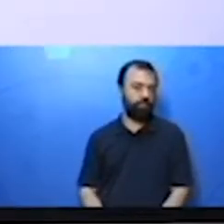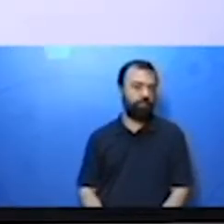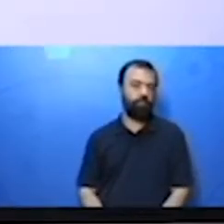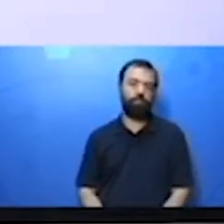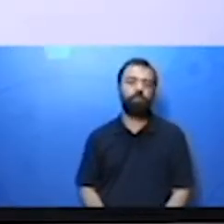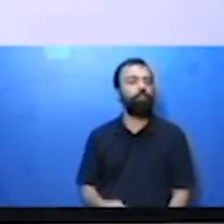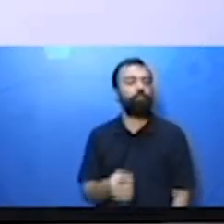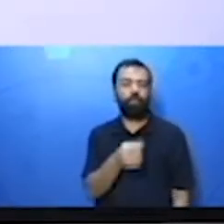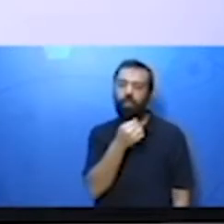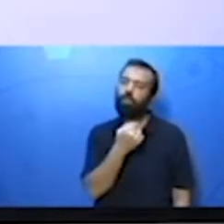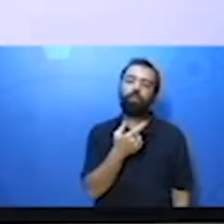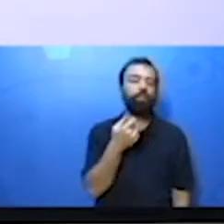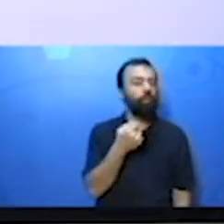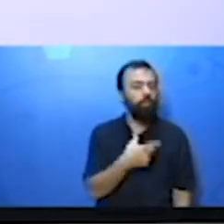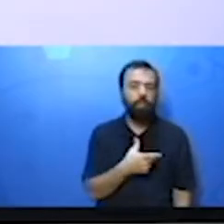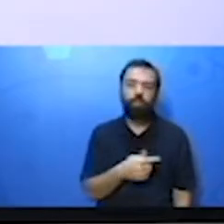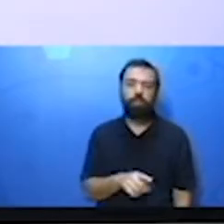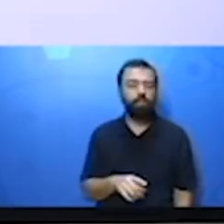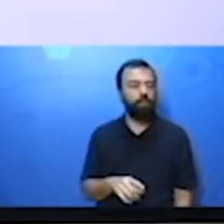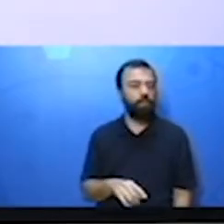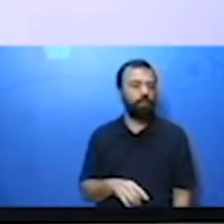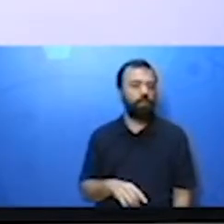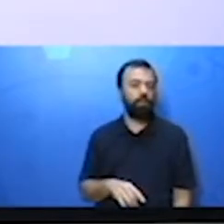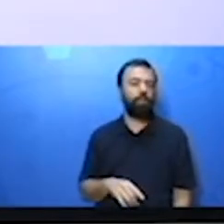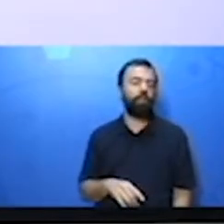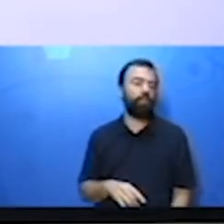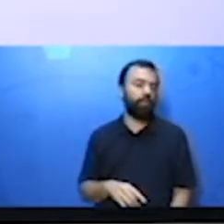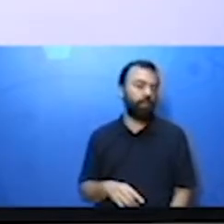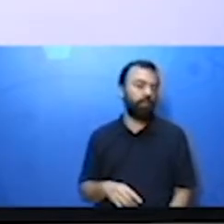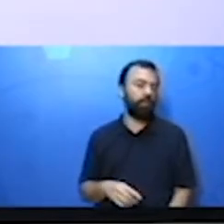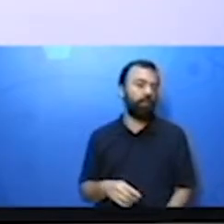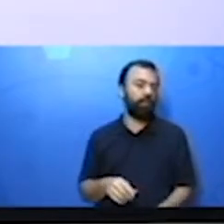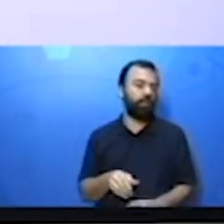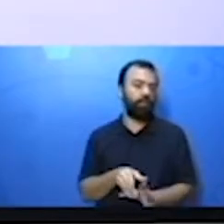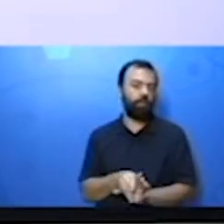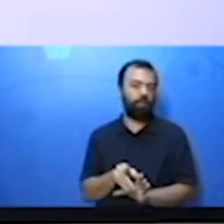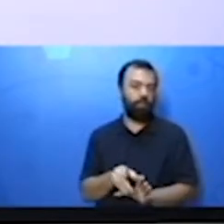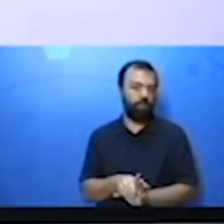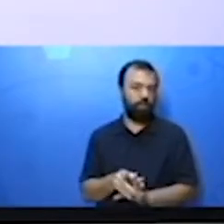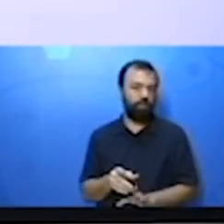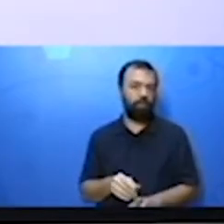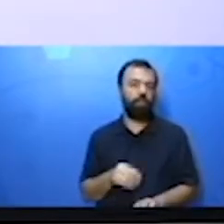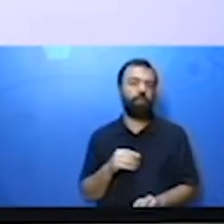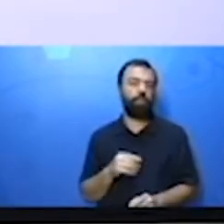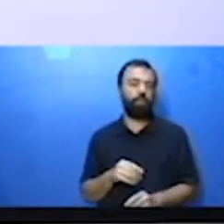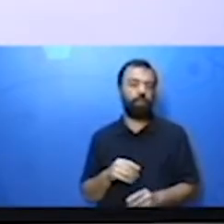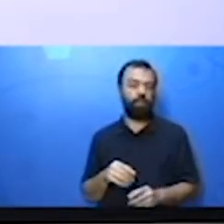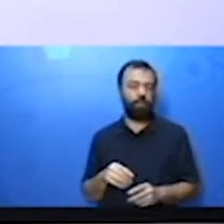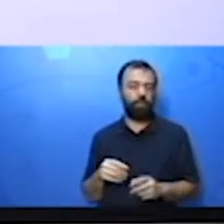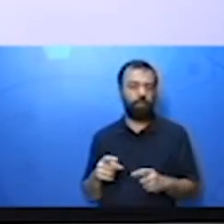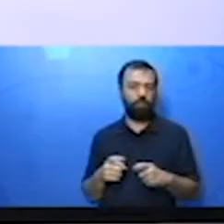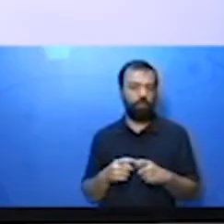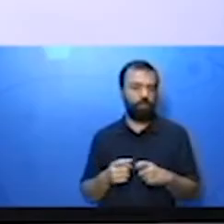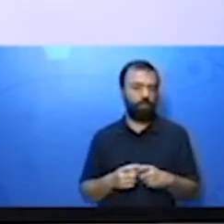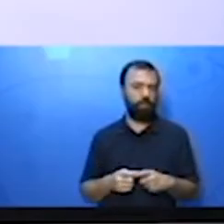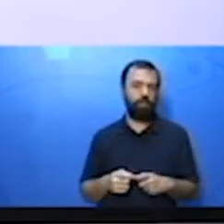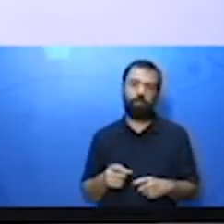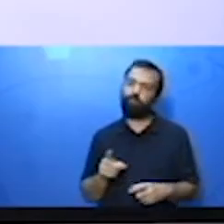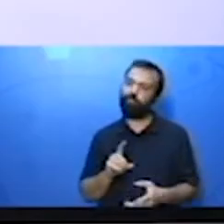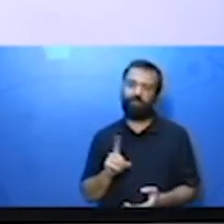Não tomar medicação correta. O efeito pode ser fatal.